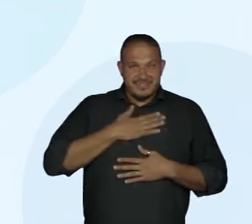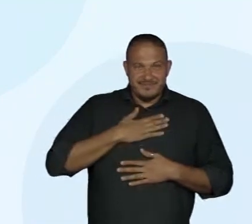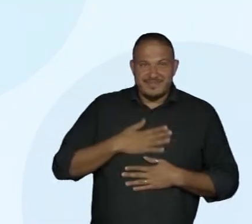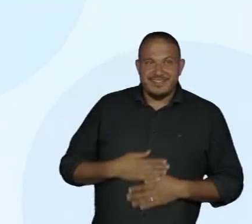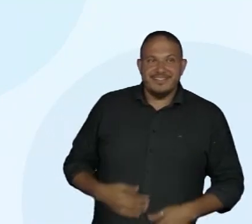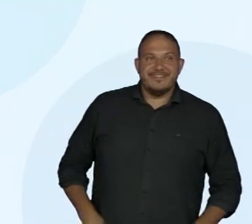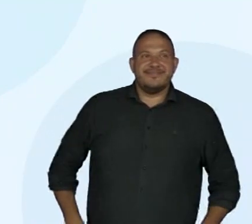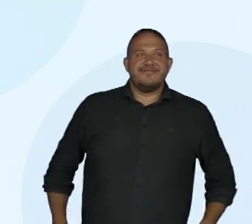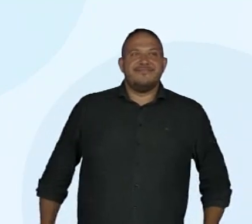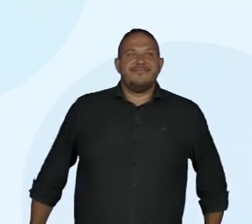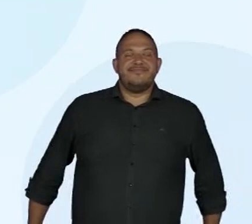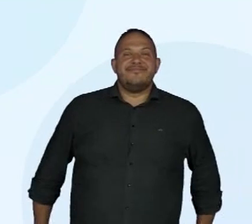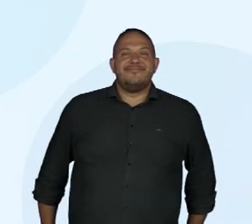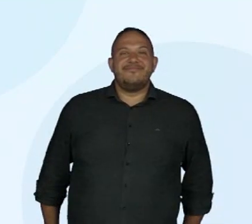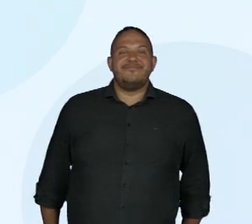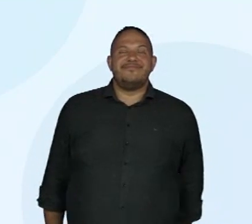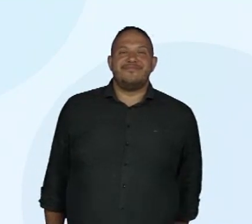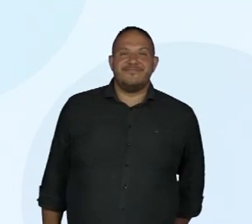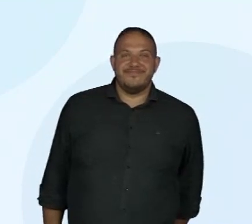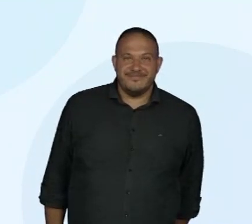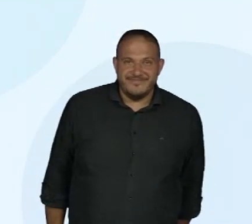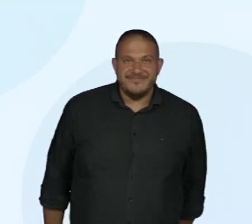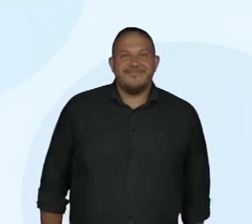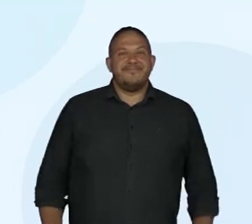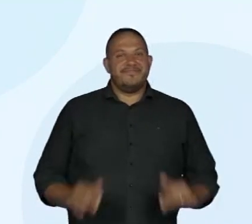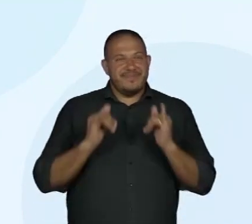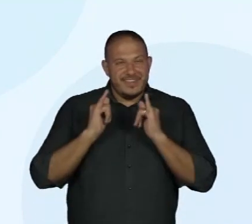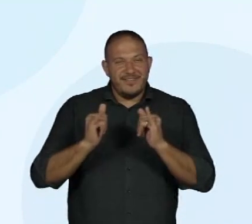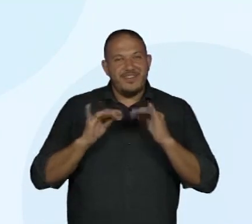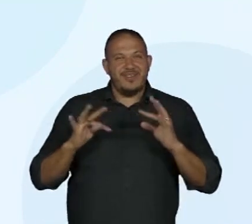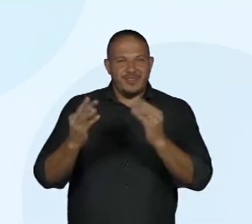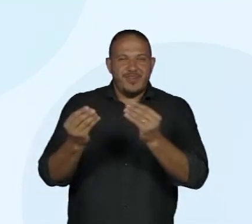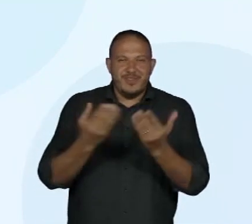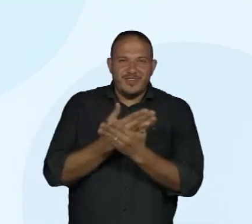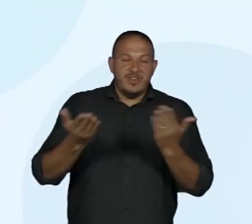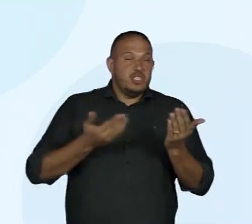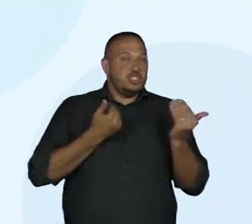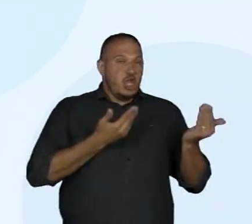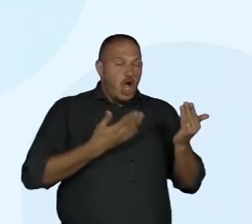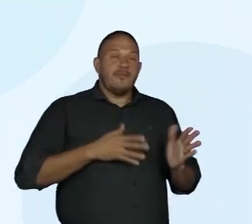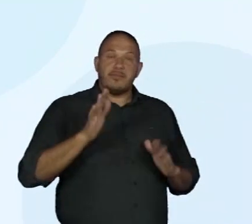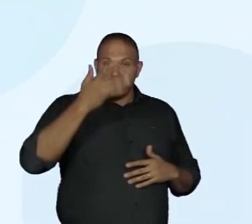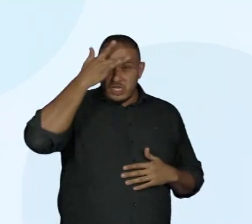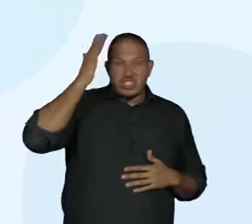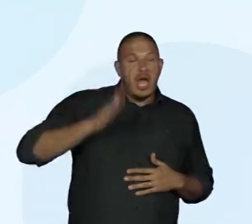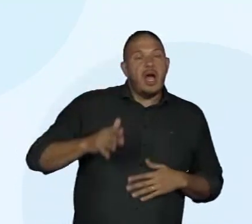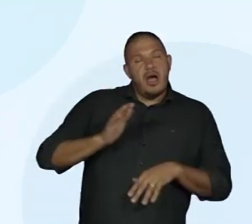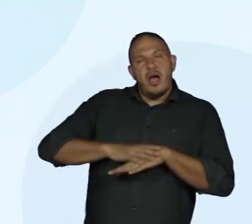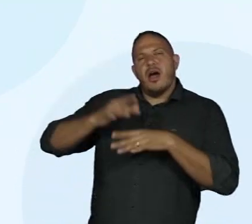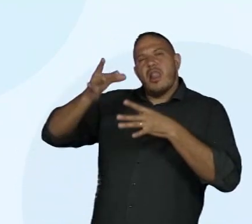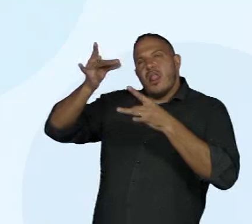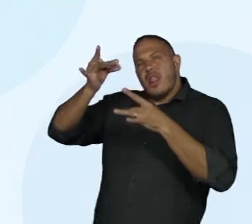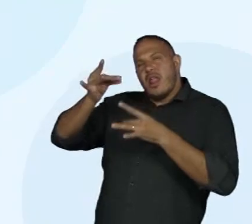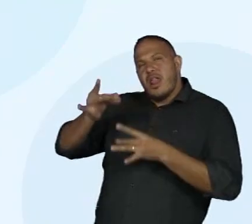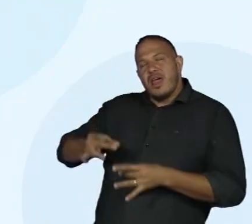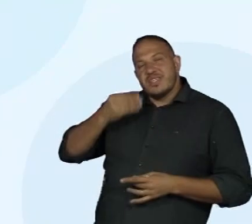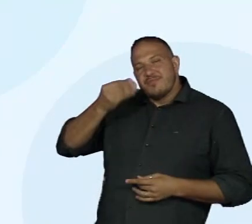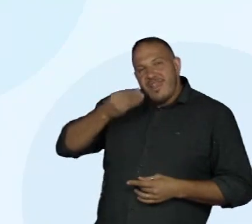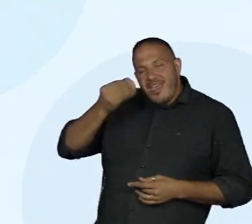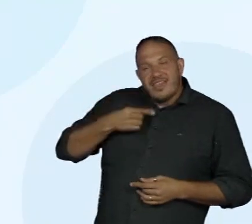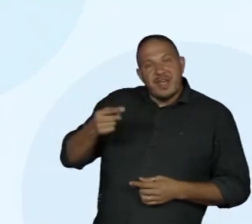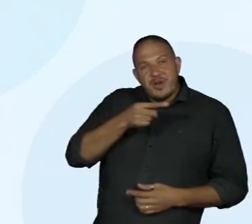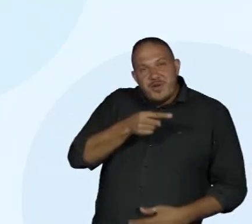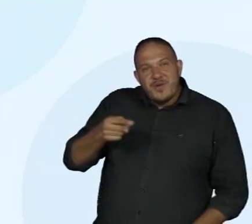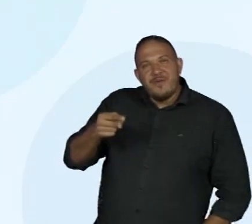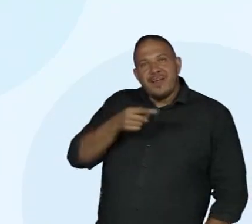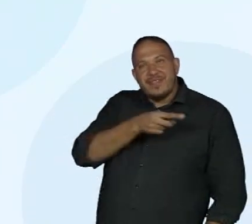de... E aí fala, contou ao Joca. Então, a pessoa contou, relatou a experiência dela nessas 4